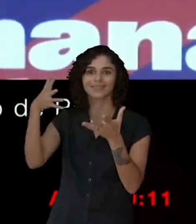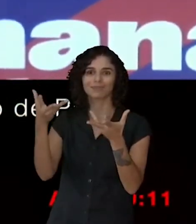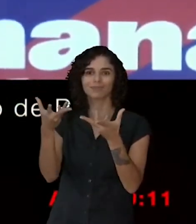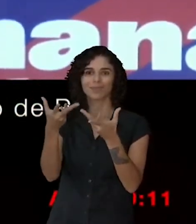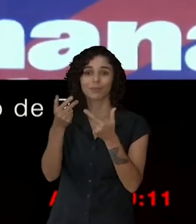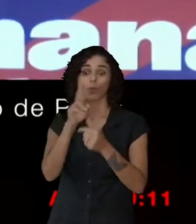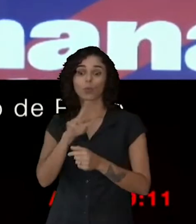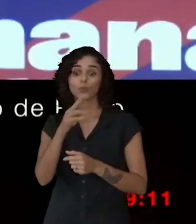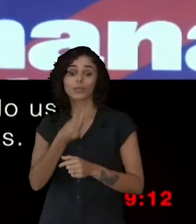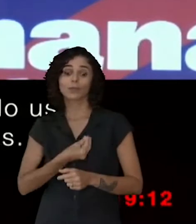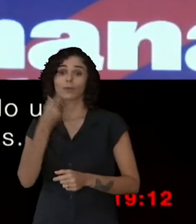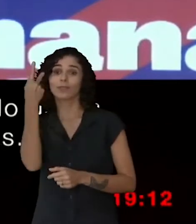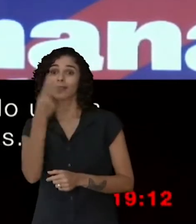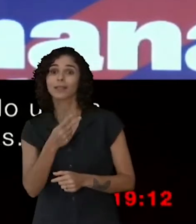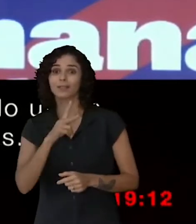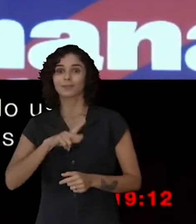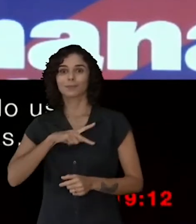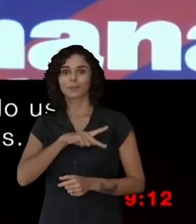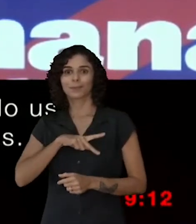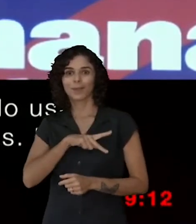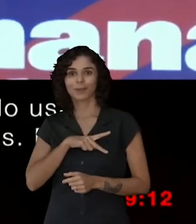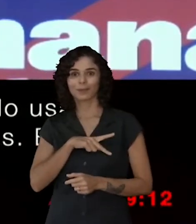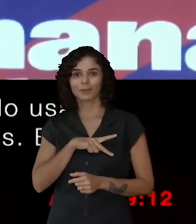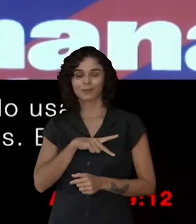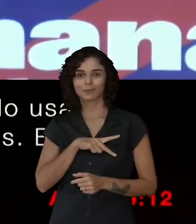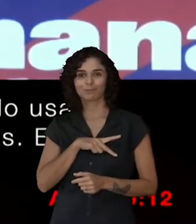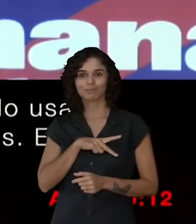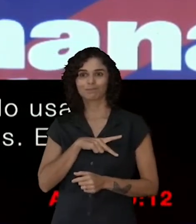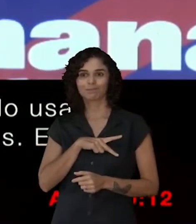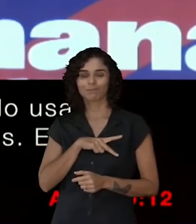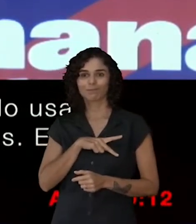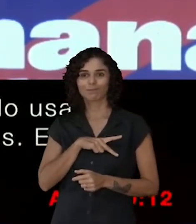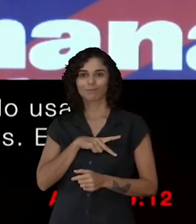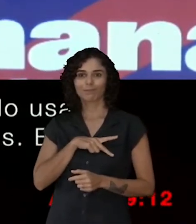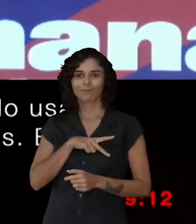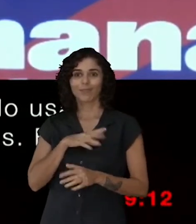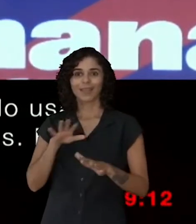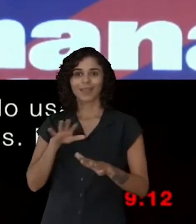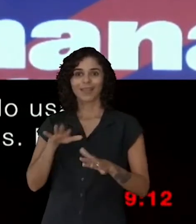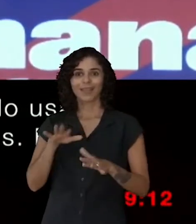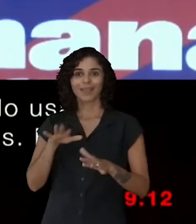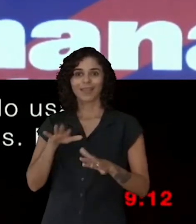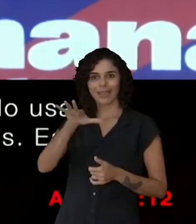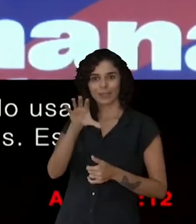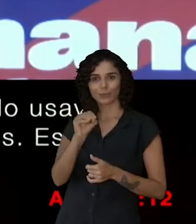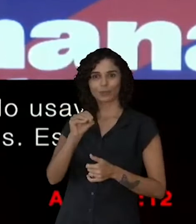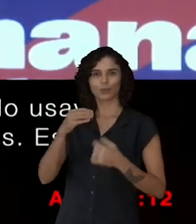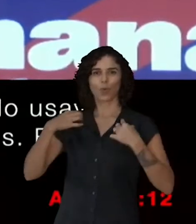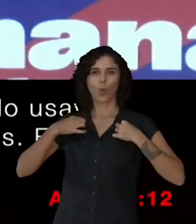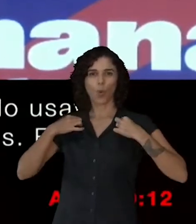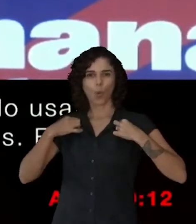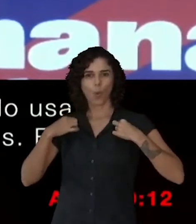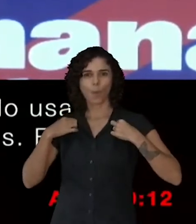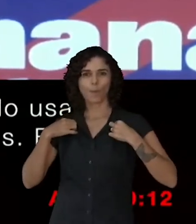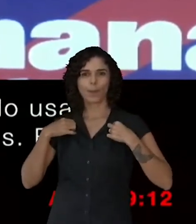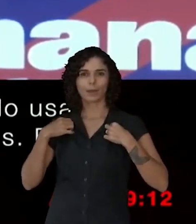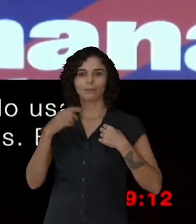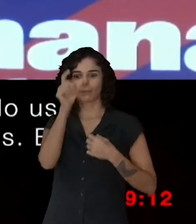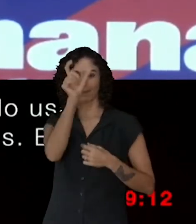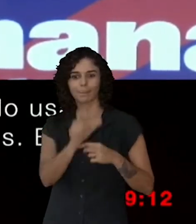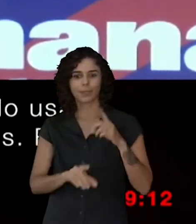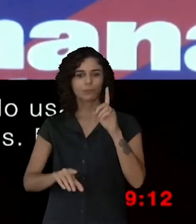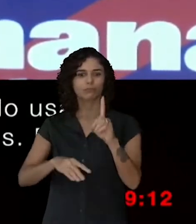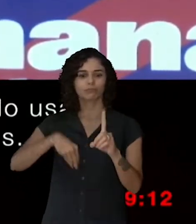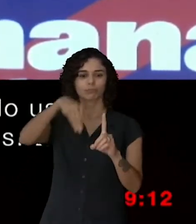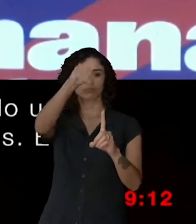de Paulo, de modo que até os lenços e aventais que Paulo usava eram levados e colocados sobre